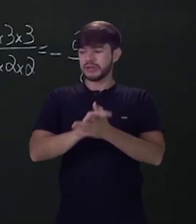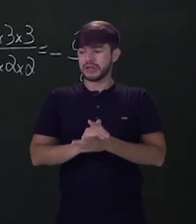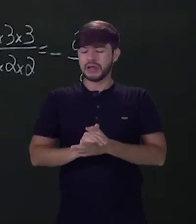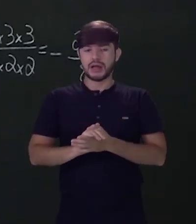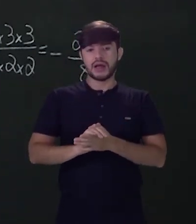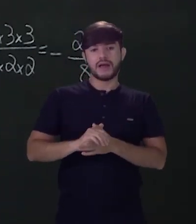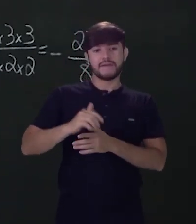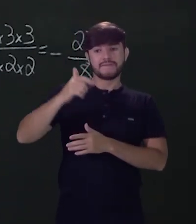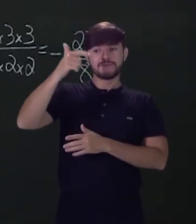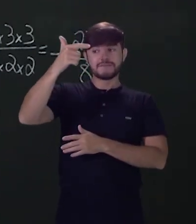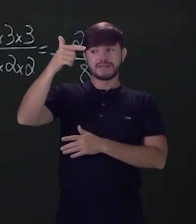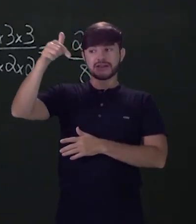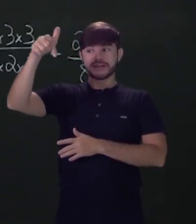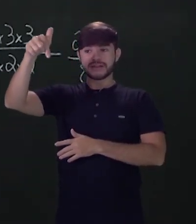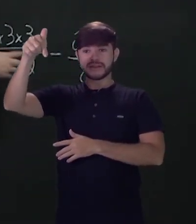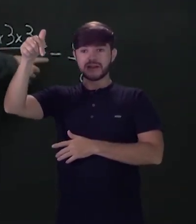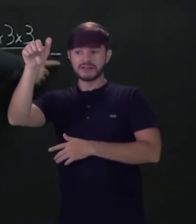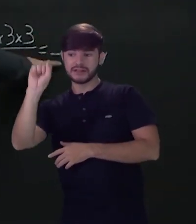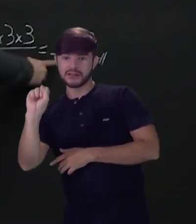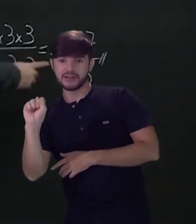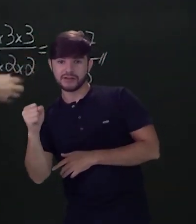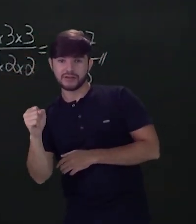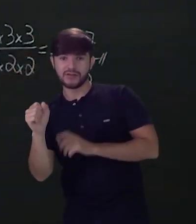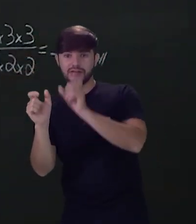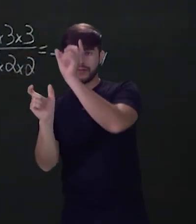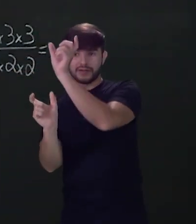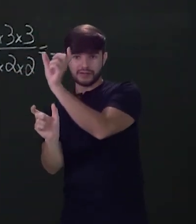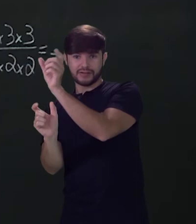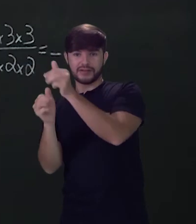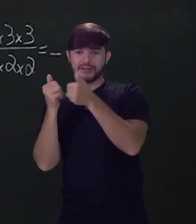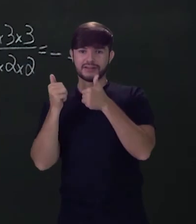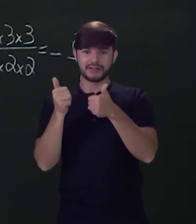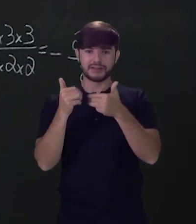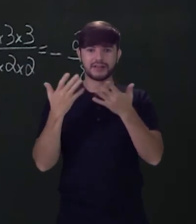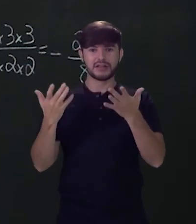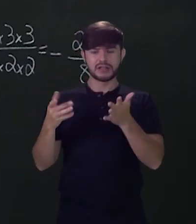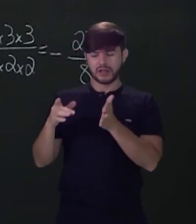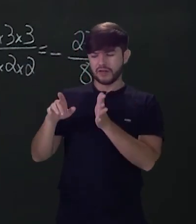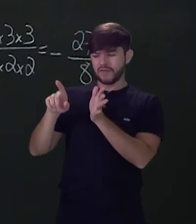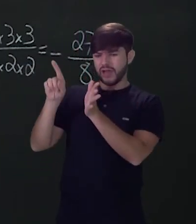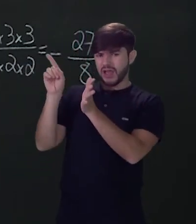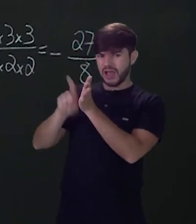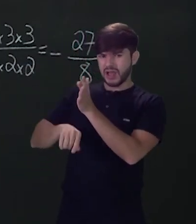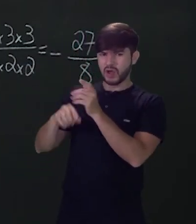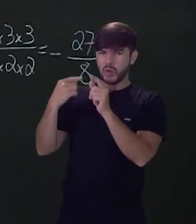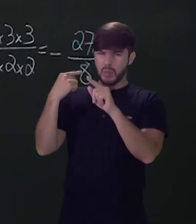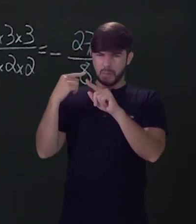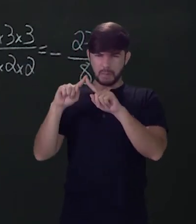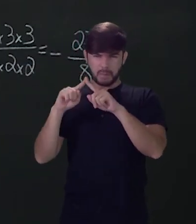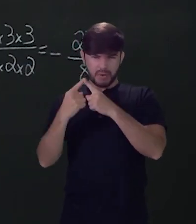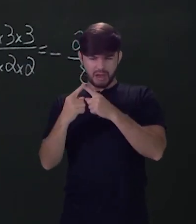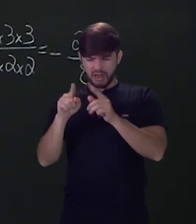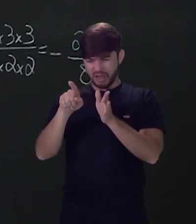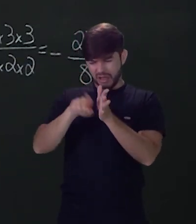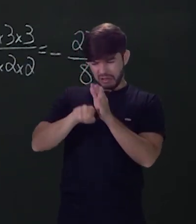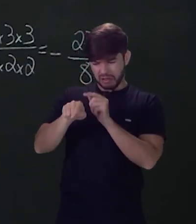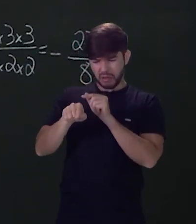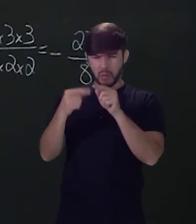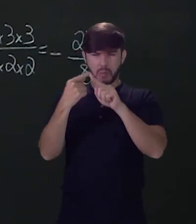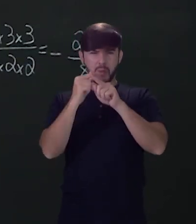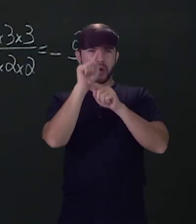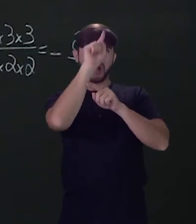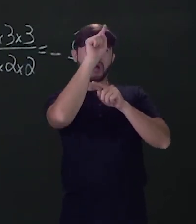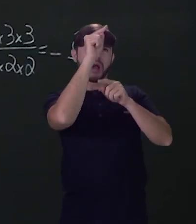caso especificamente, o resultado foi negativo, pois não foi devido ao expoente ser negativo.